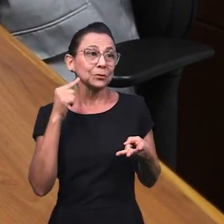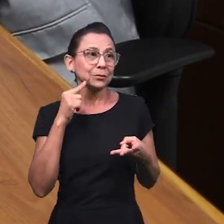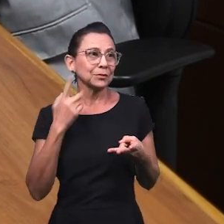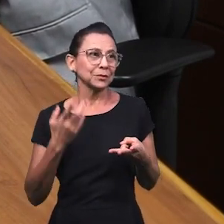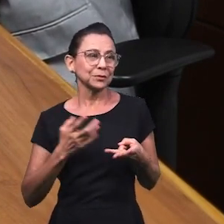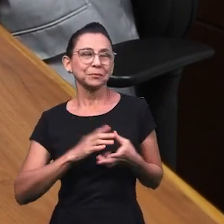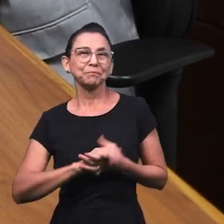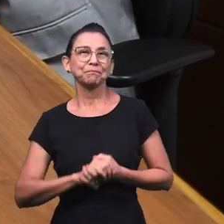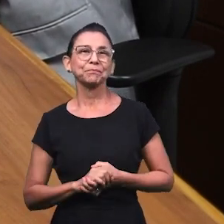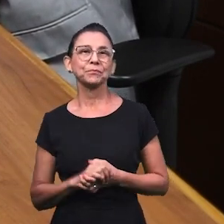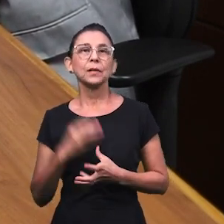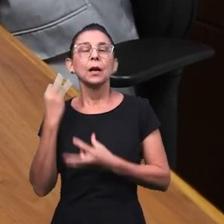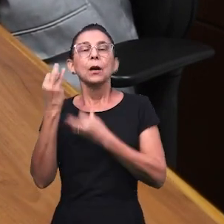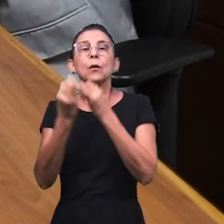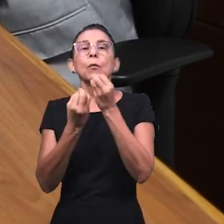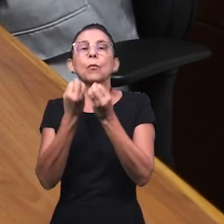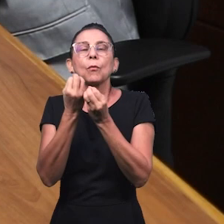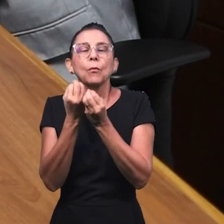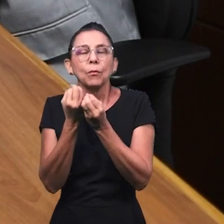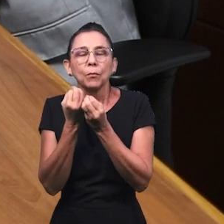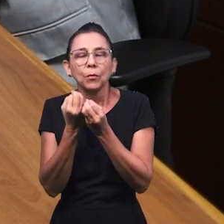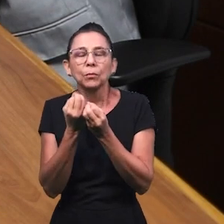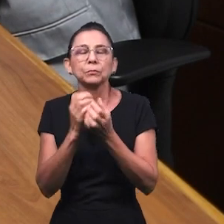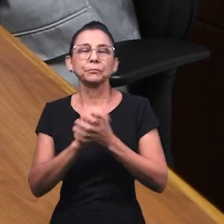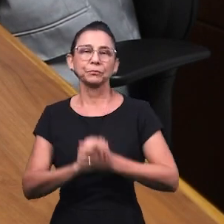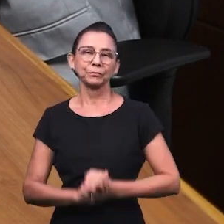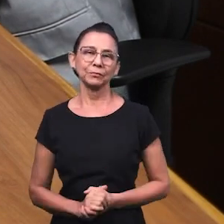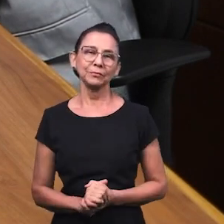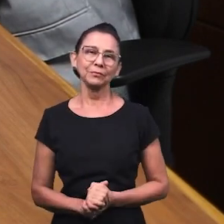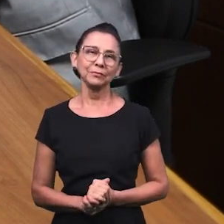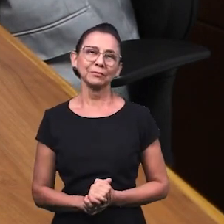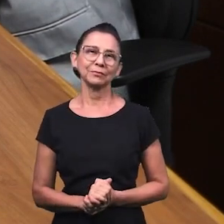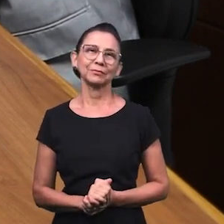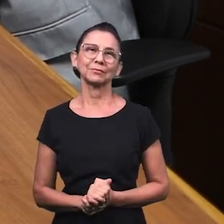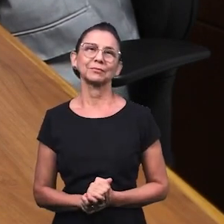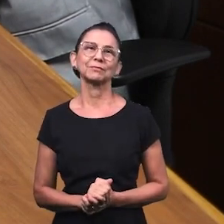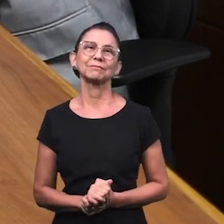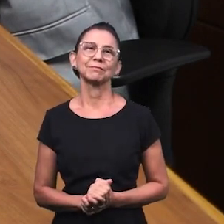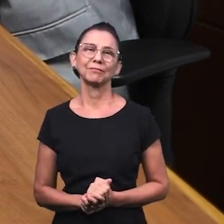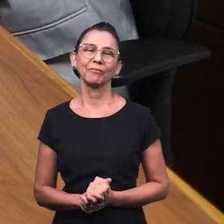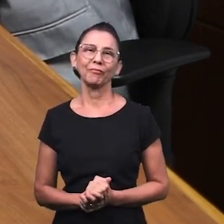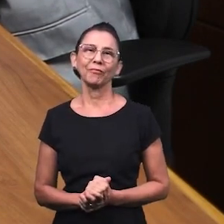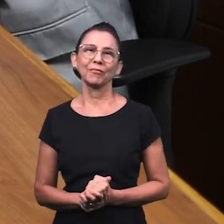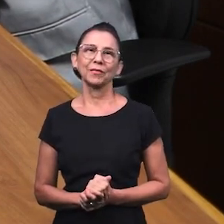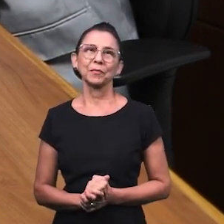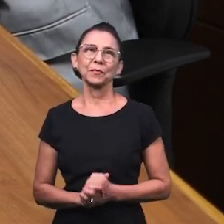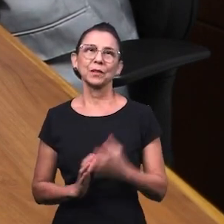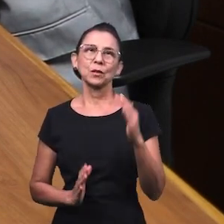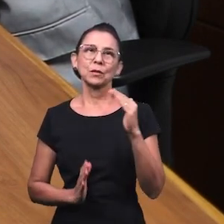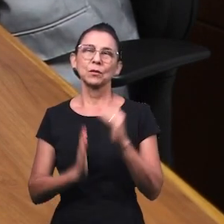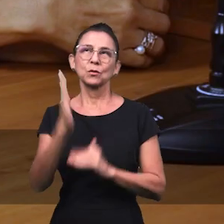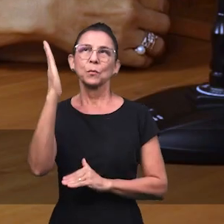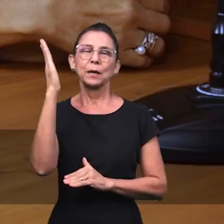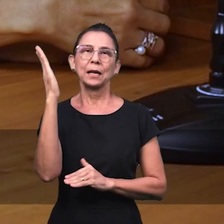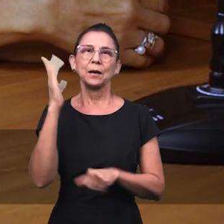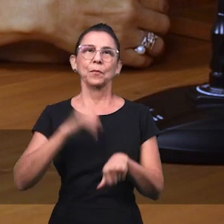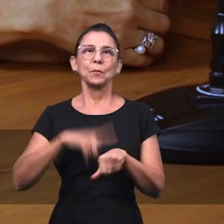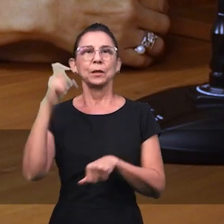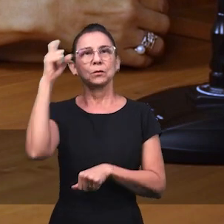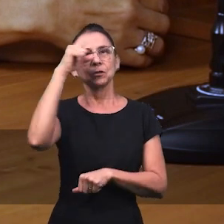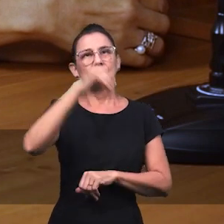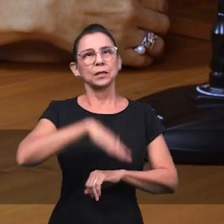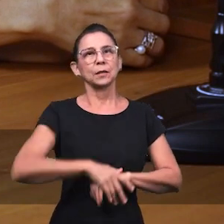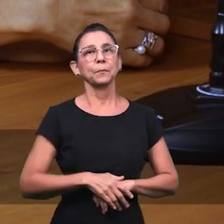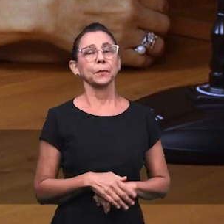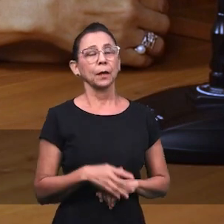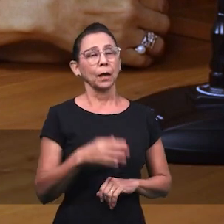surdo, sobre como enfrentar as diversas situações difíceis na vida. Eu